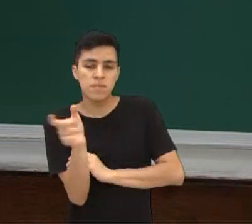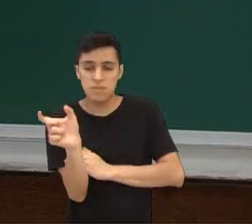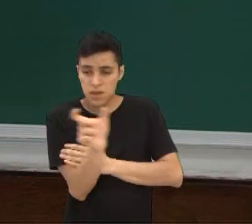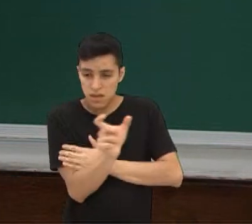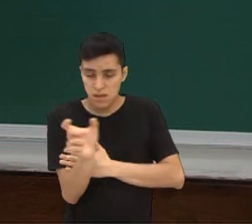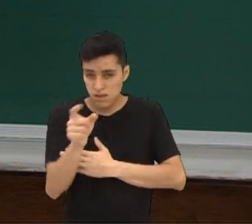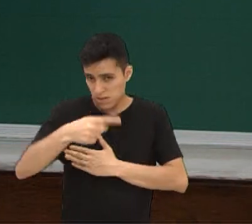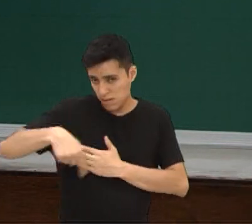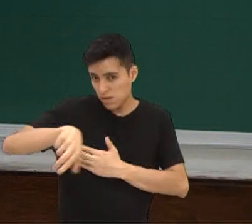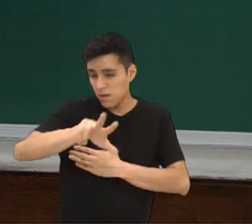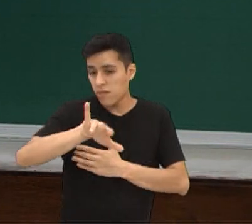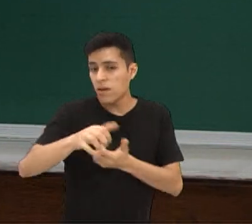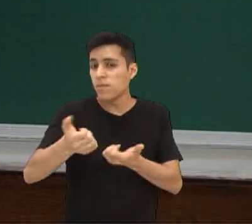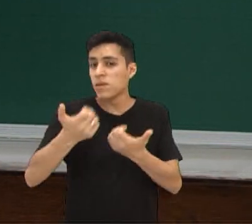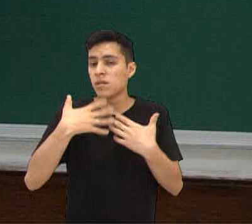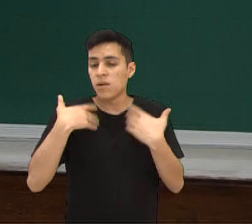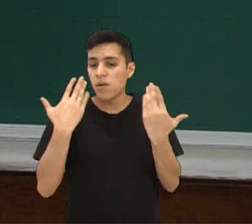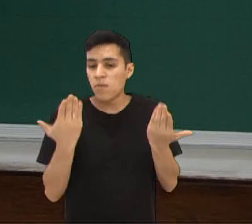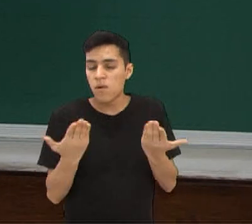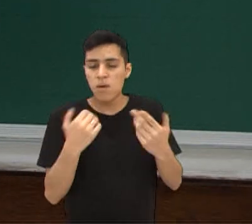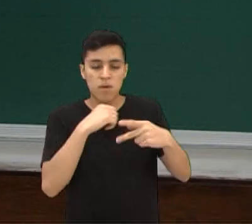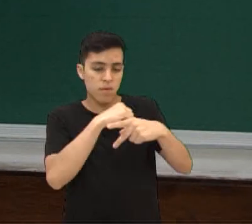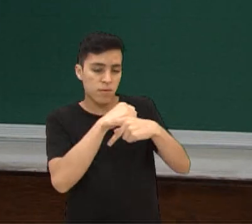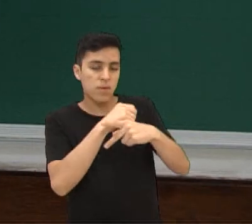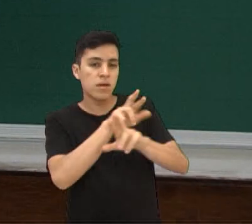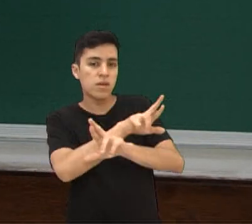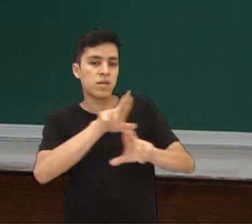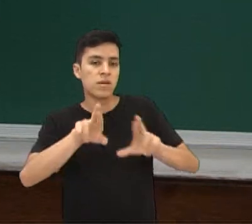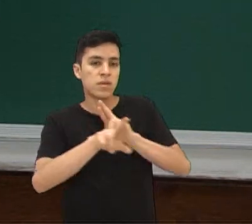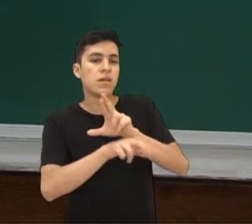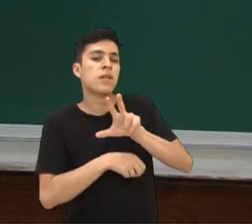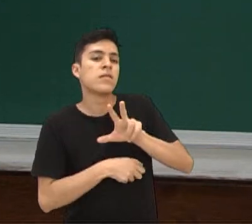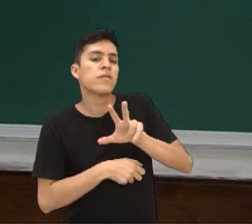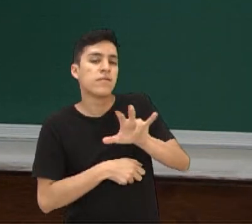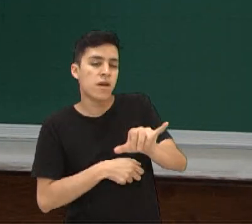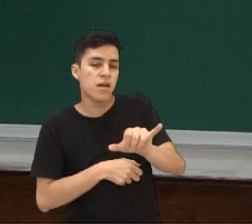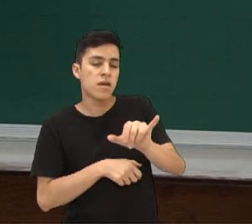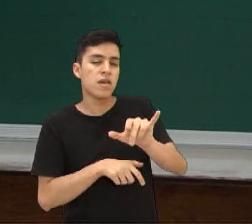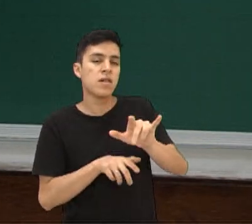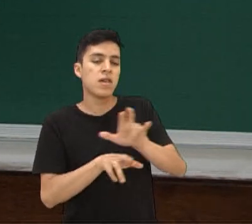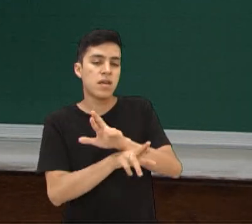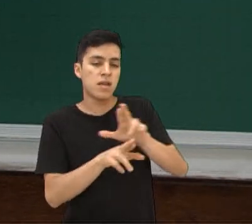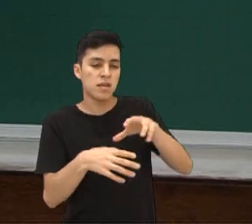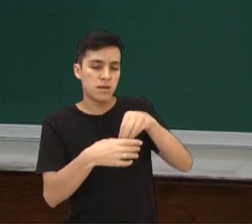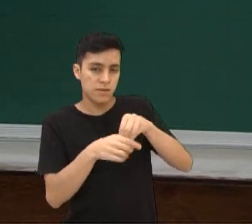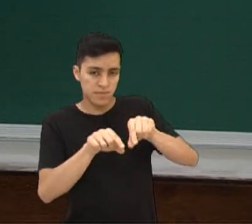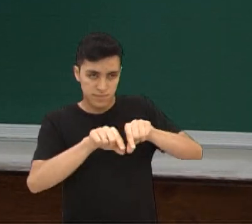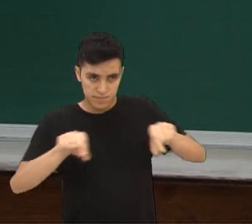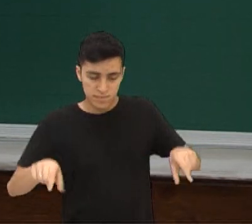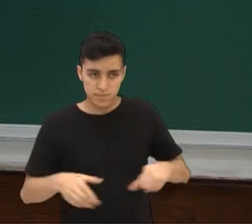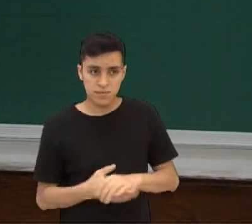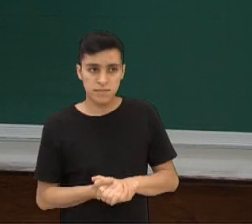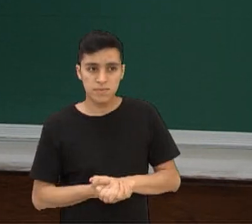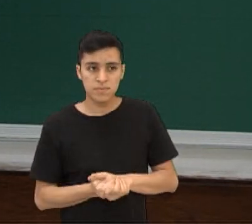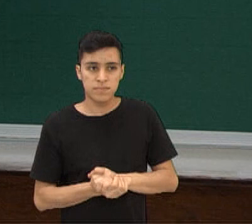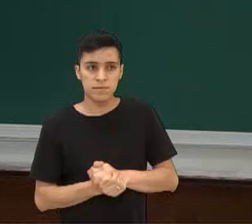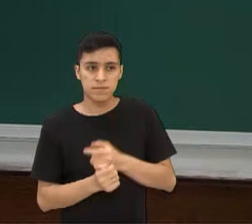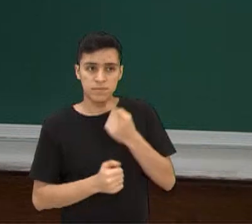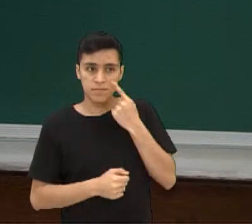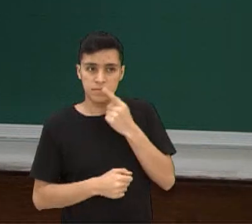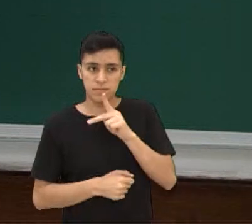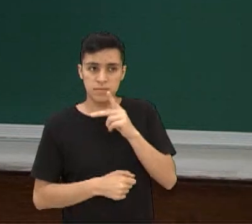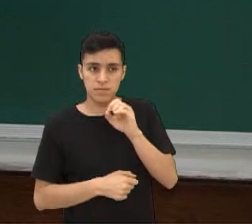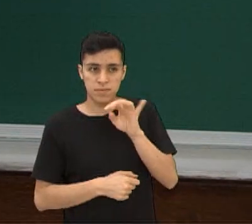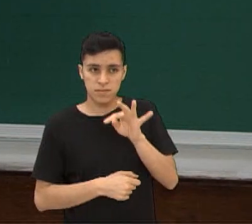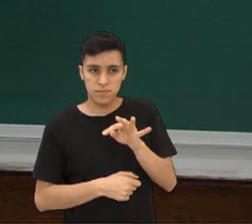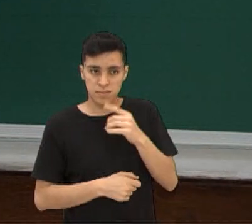e vocês vão me dizer qual é o pronome relativo que vai fazer a relação dentro da frase. Poet.